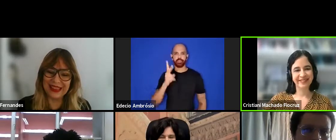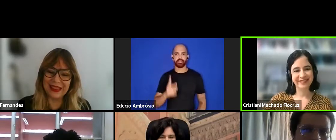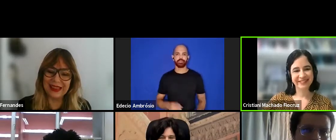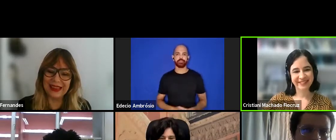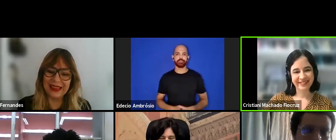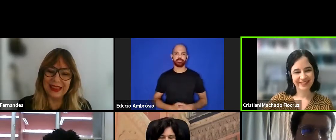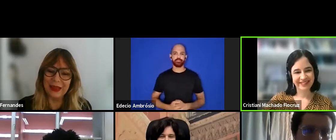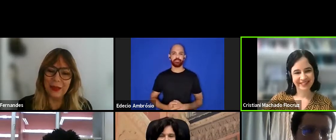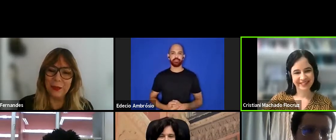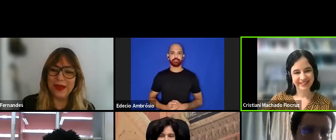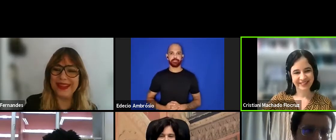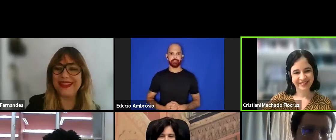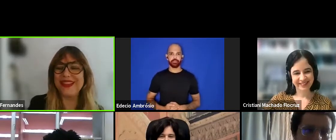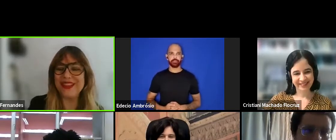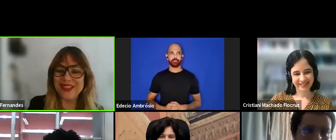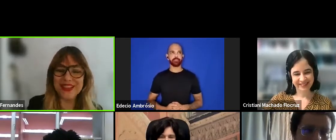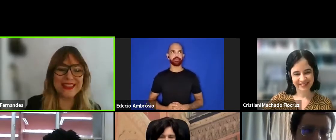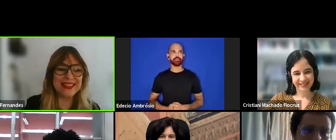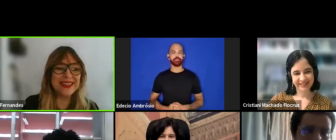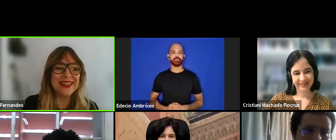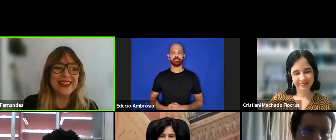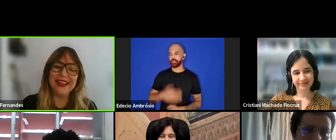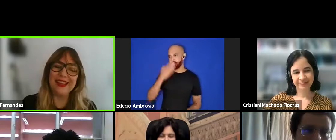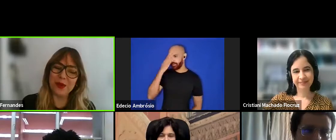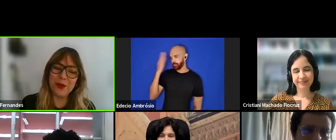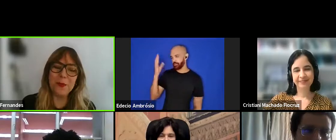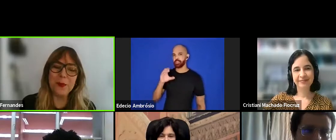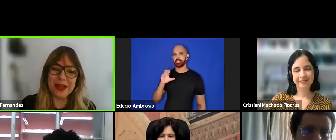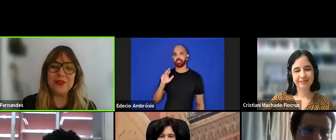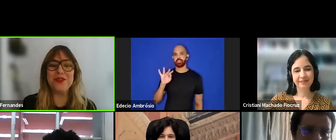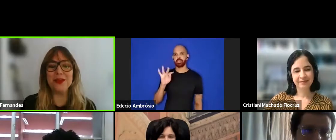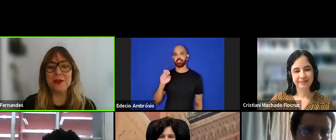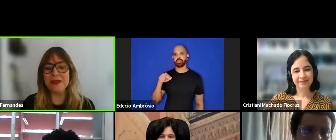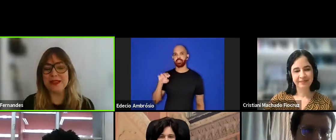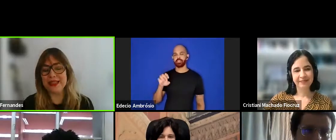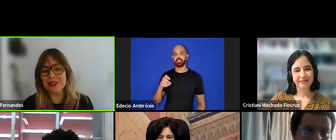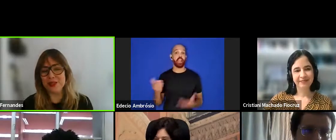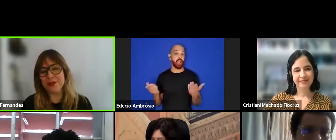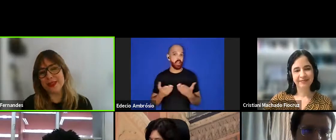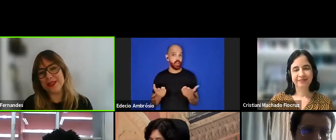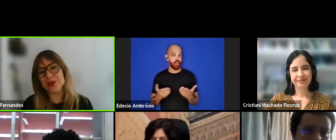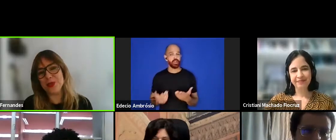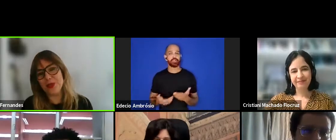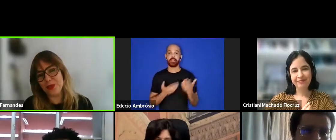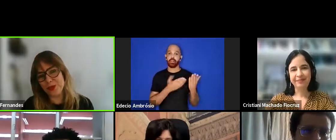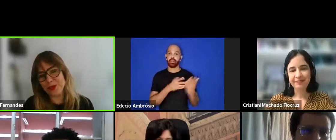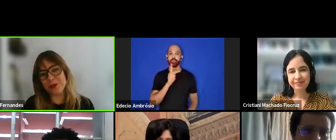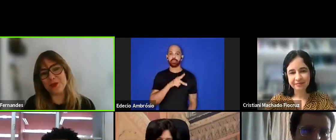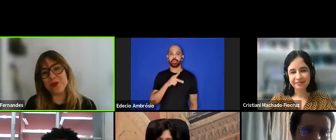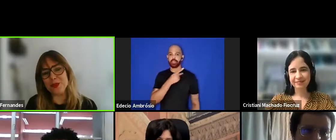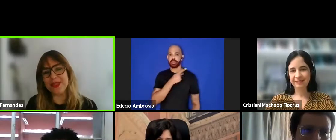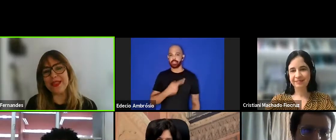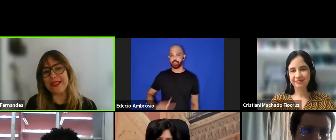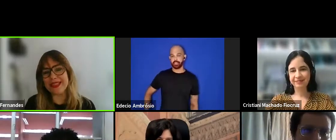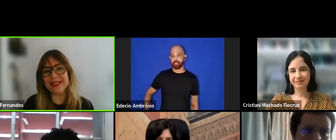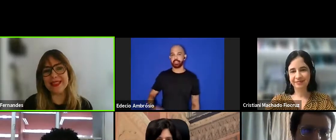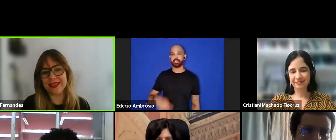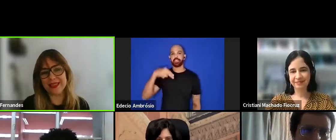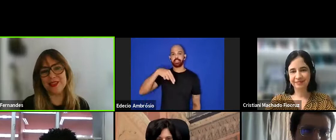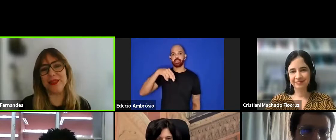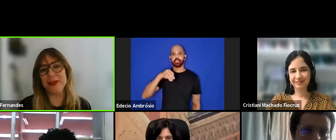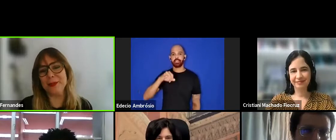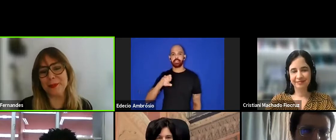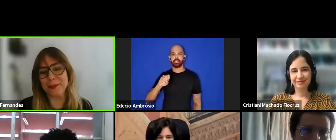cerimônia. Obrigada, Cristiane. E agora com a palavra, a presidente da Fundação Oswaldo Cruz, professora